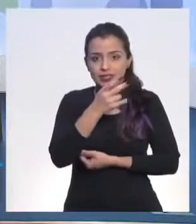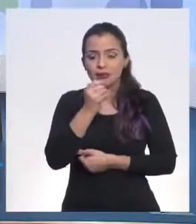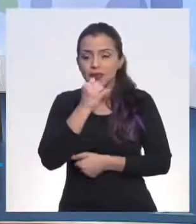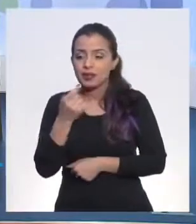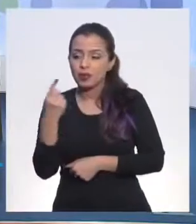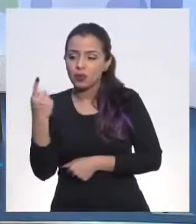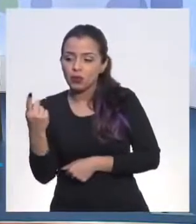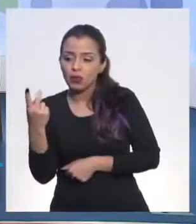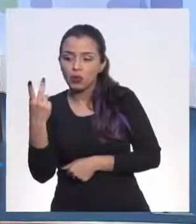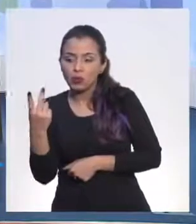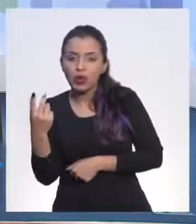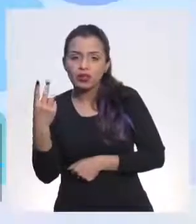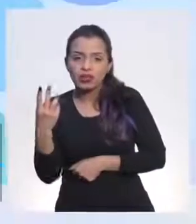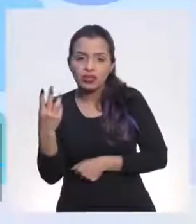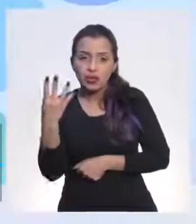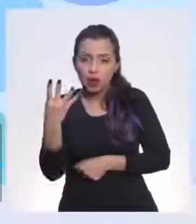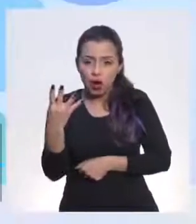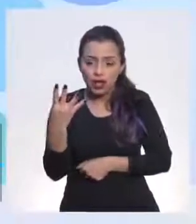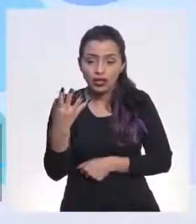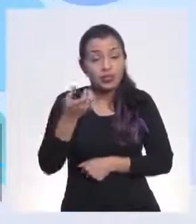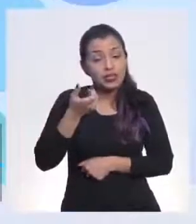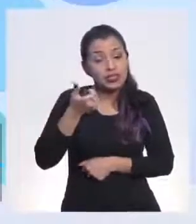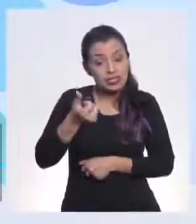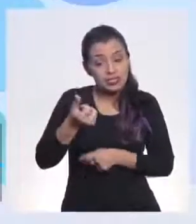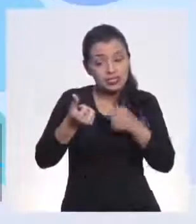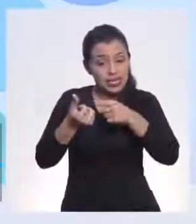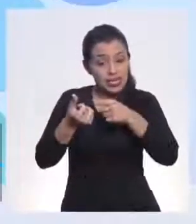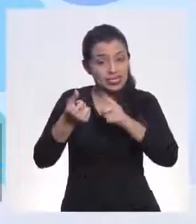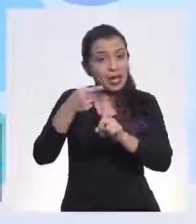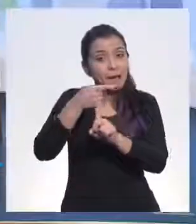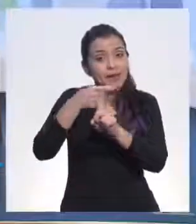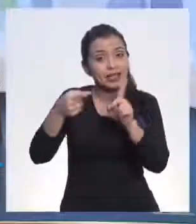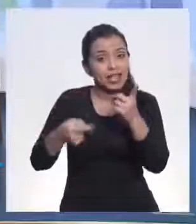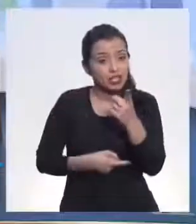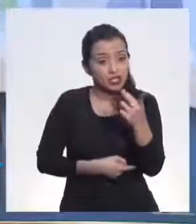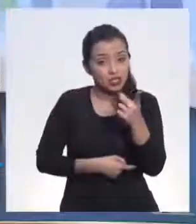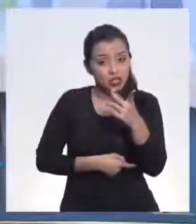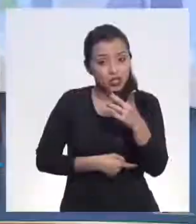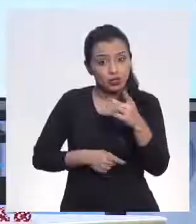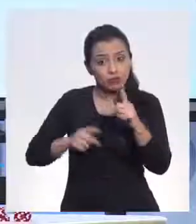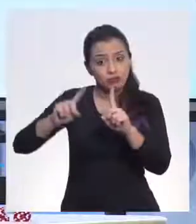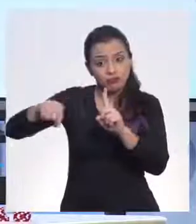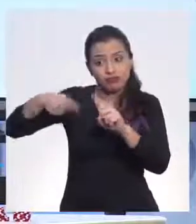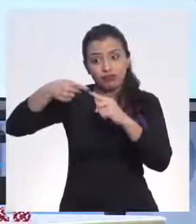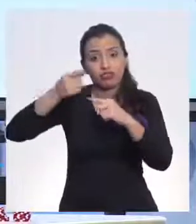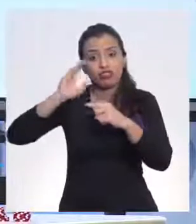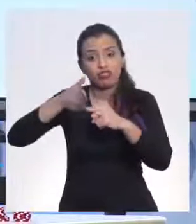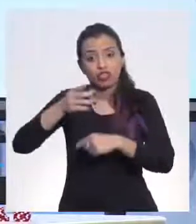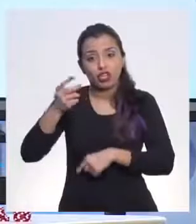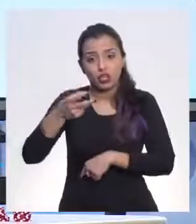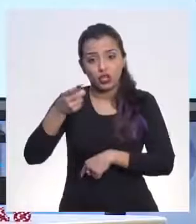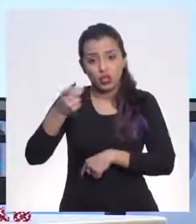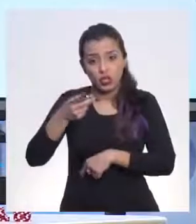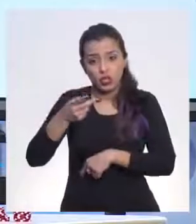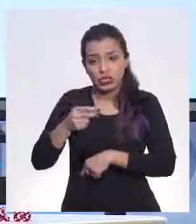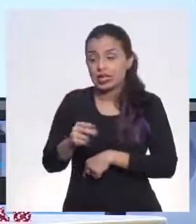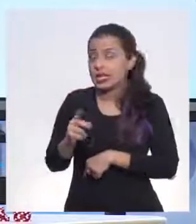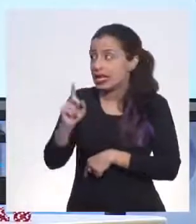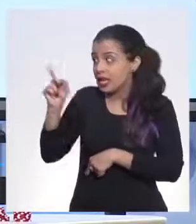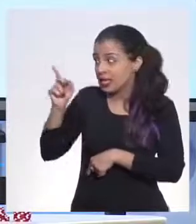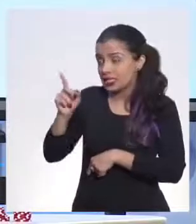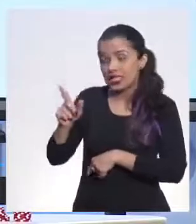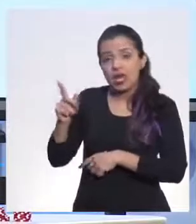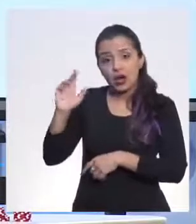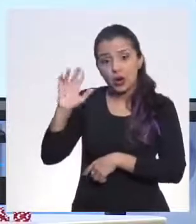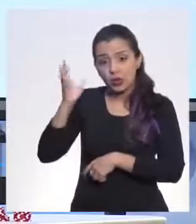que é a metade de 12, e o próximo múltiplo é só o próprio 12. Nem sempre acontece nem isso, tomar sempre. cuidado. Mas nesse caso ela observou Nesse caso isso.